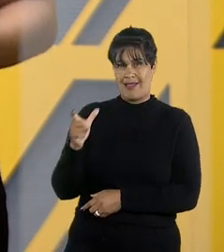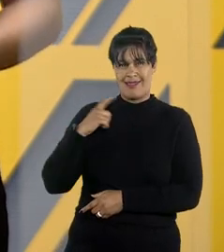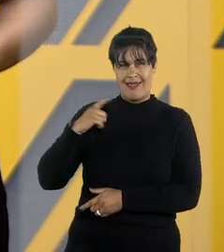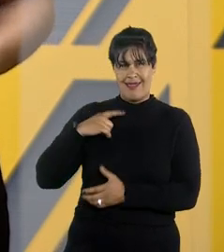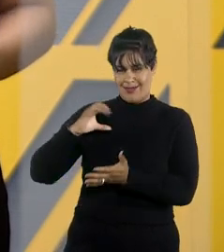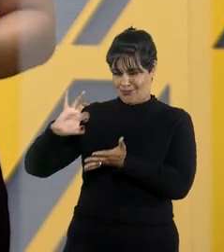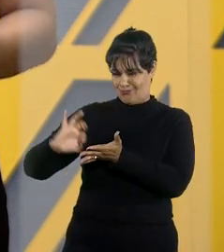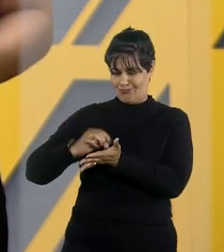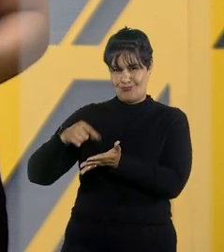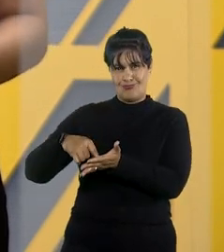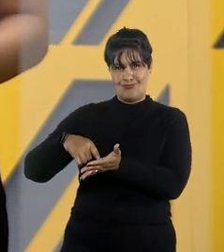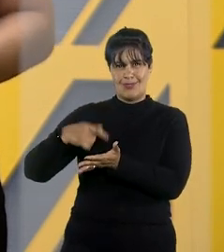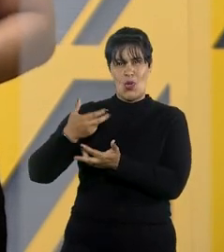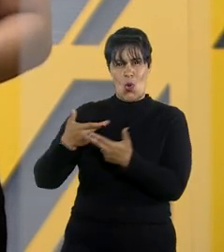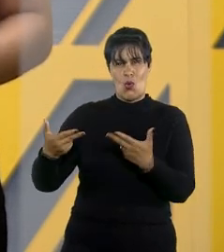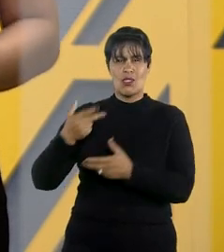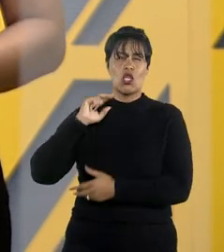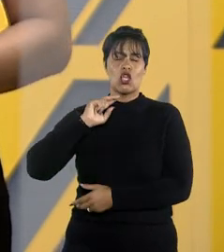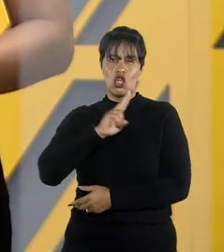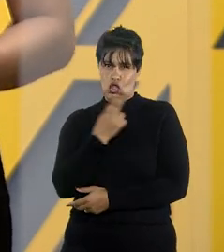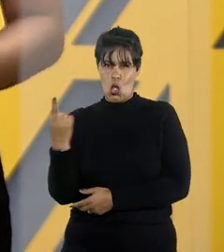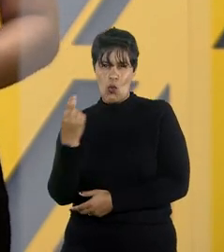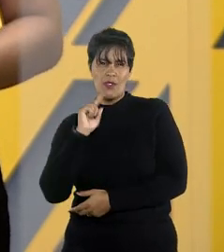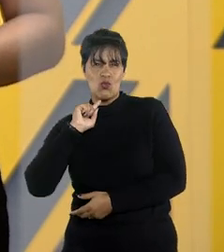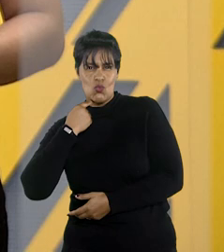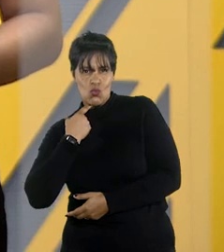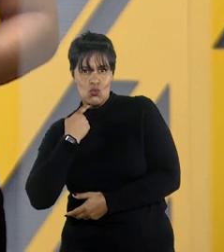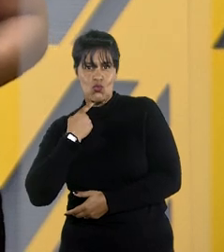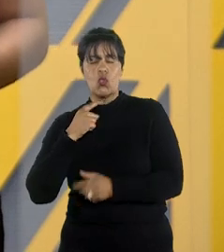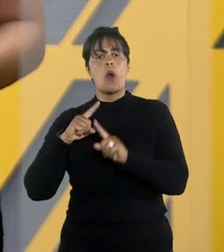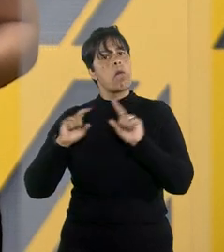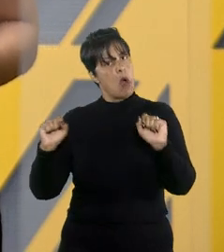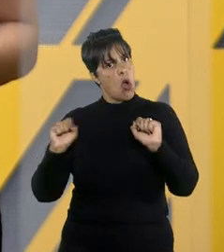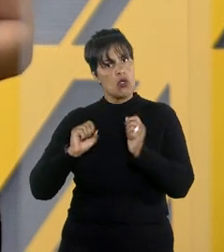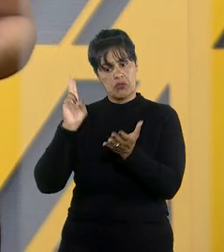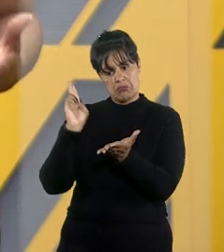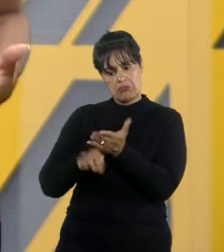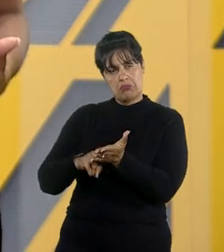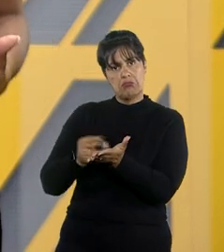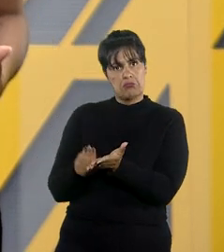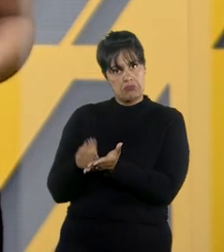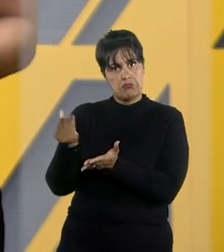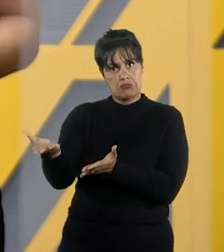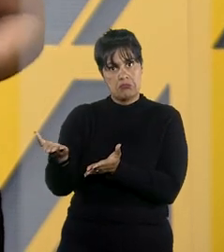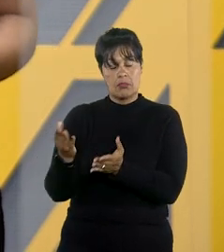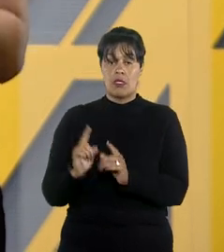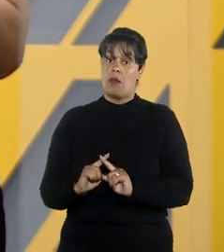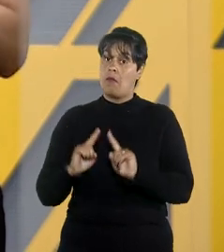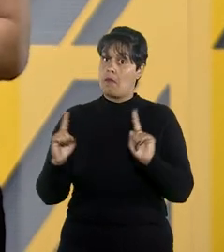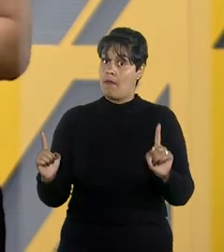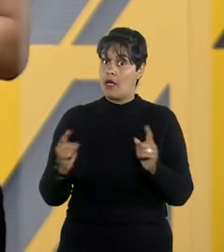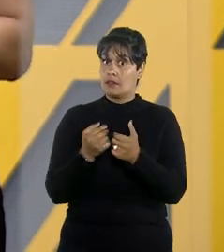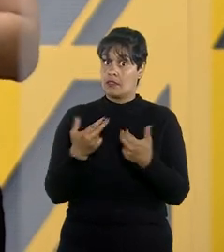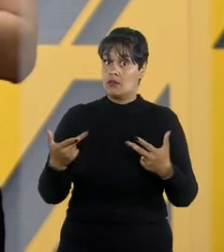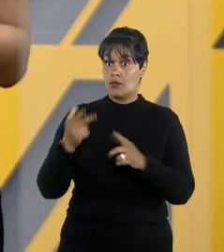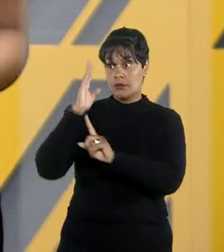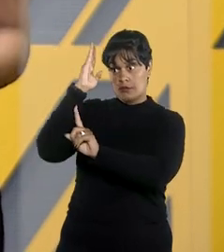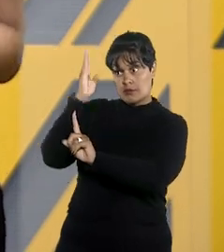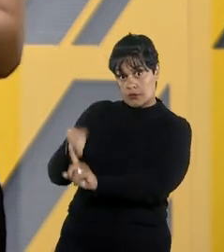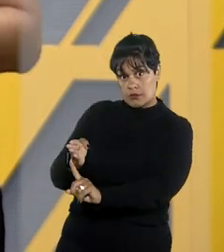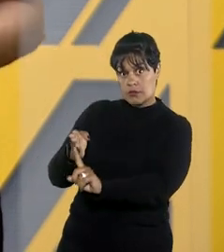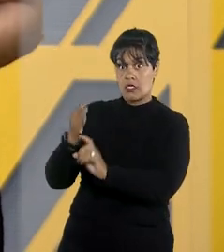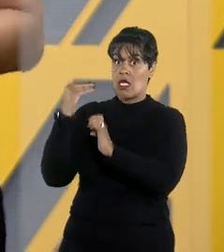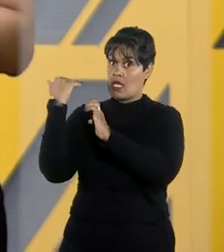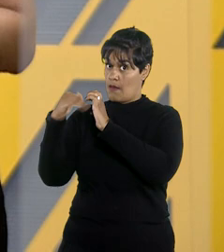cadastro restritivo de crédito exige o envio de correspondência, sendo vedada a notificação exclusiva por